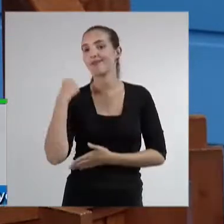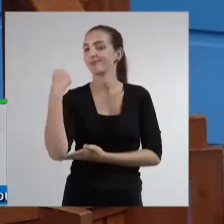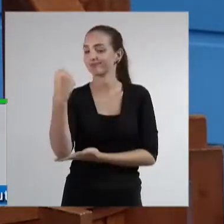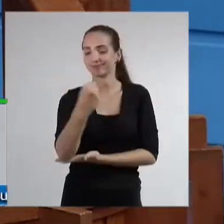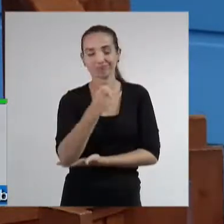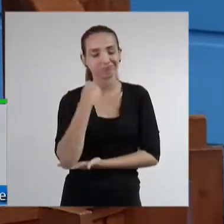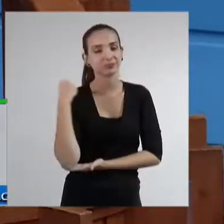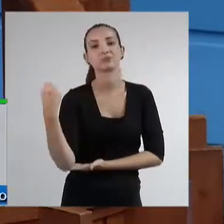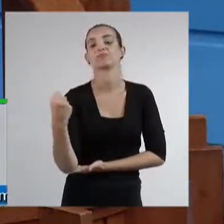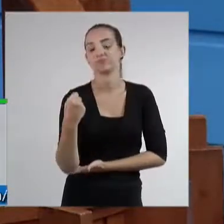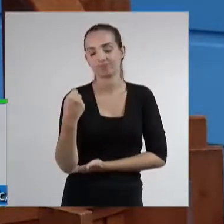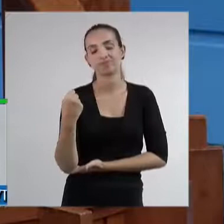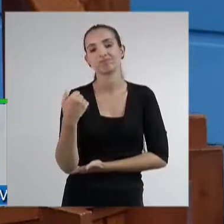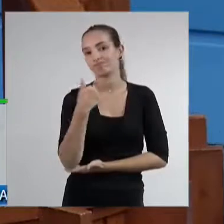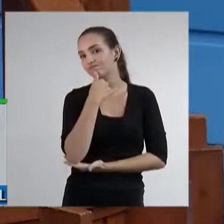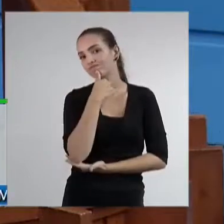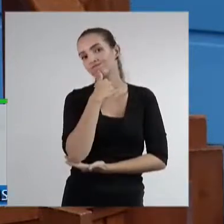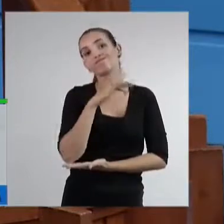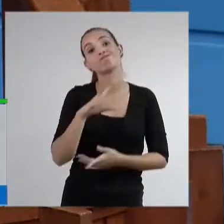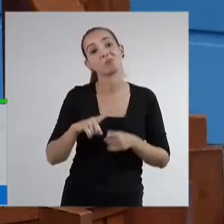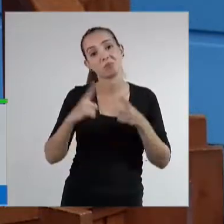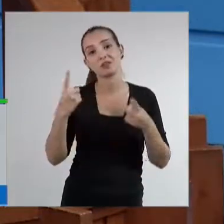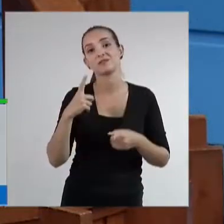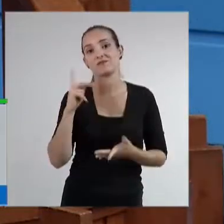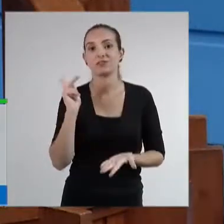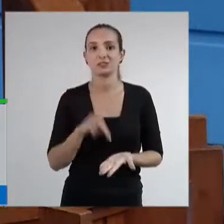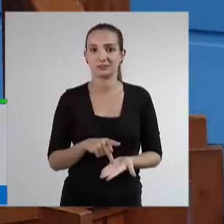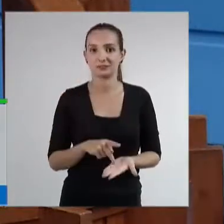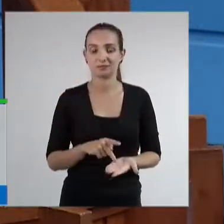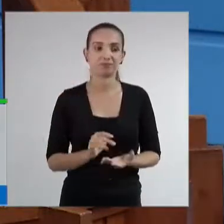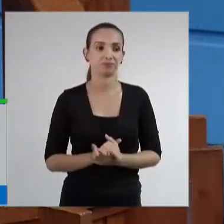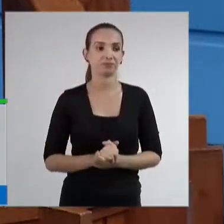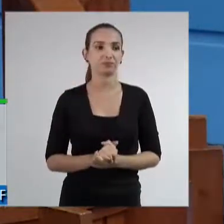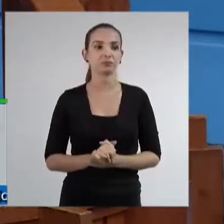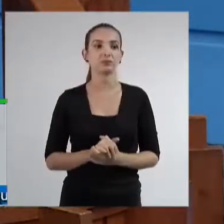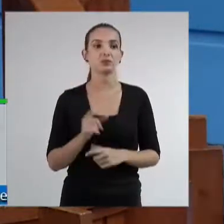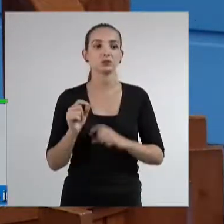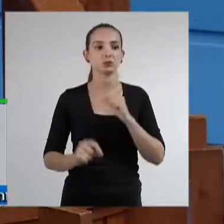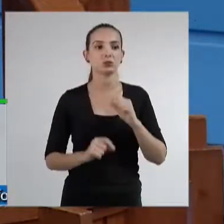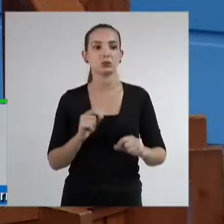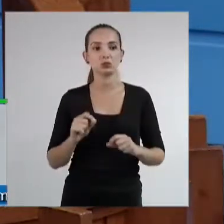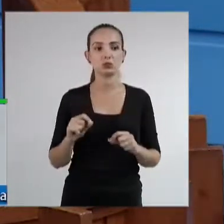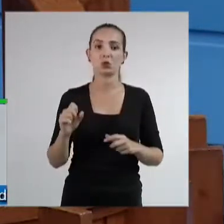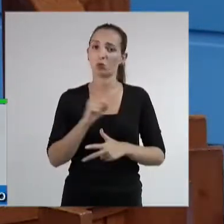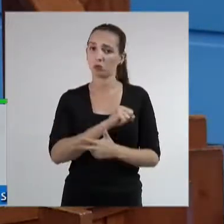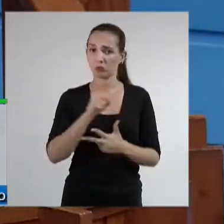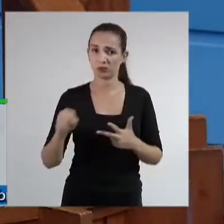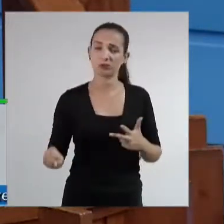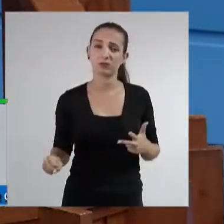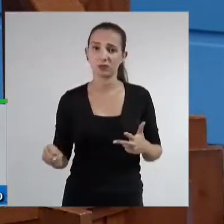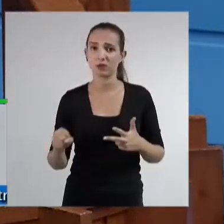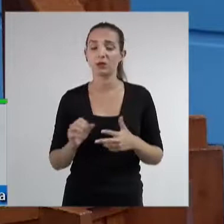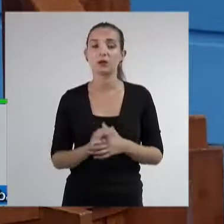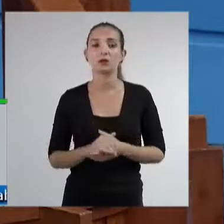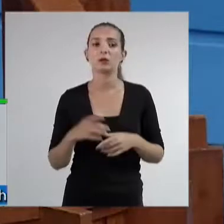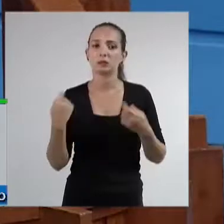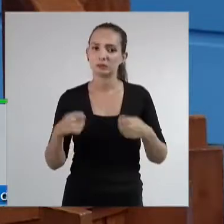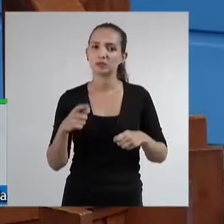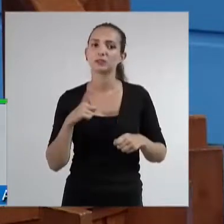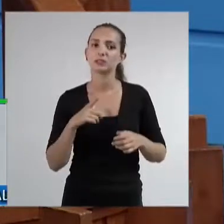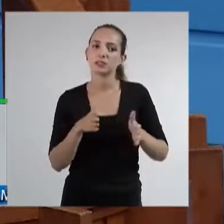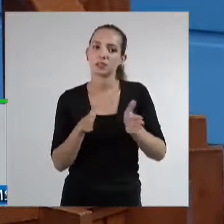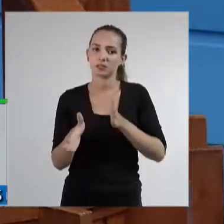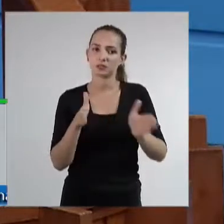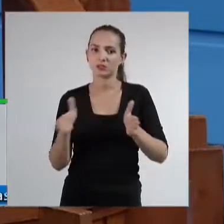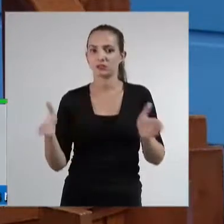Eu acho que o governo, de uma forma geral, o poder público, poderia ter a sensibilidade, porque são poucas pessoas